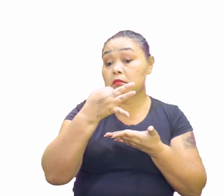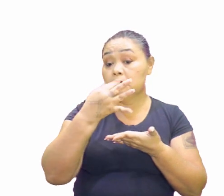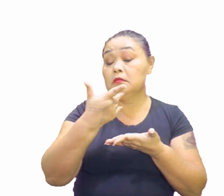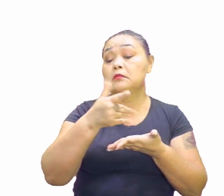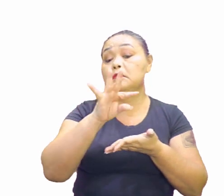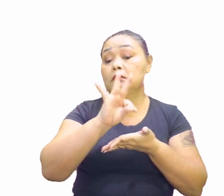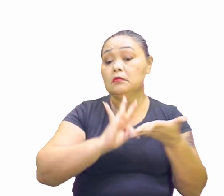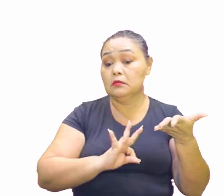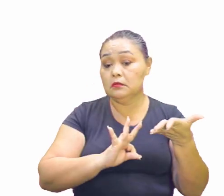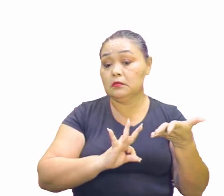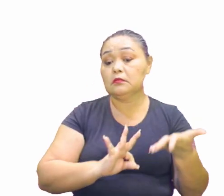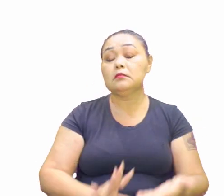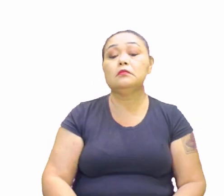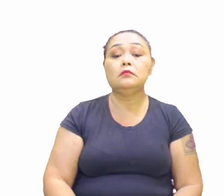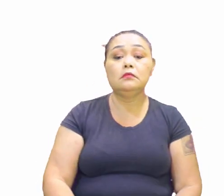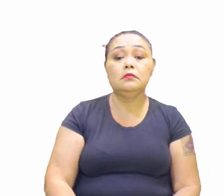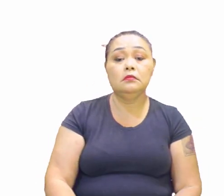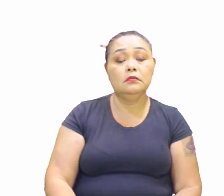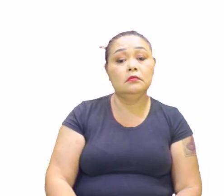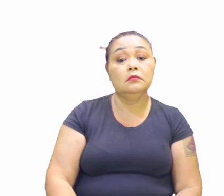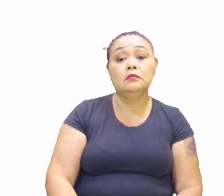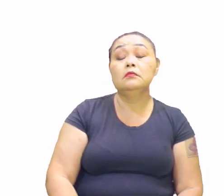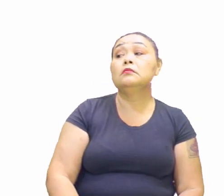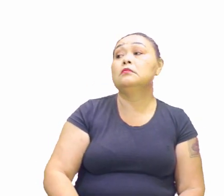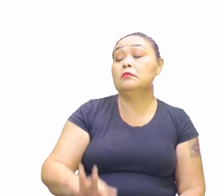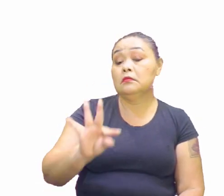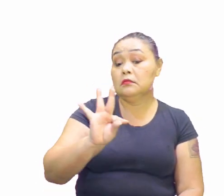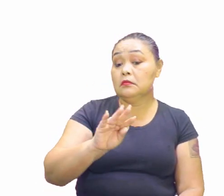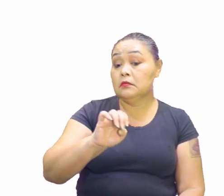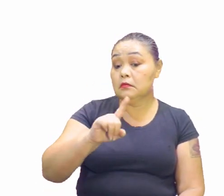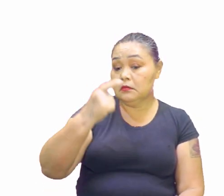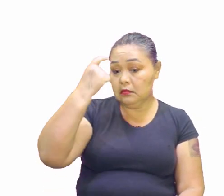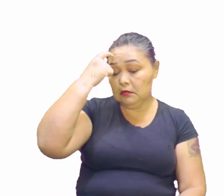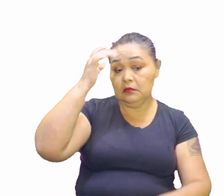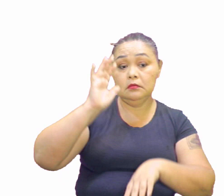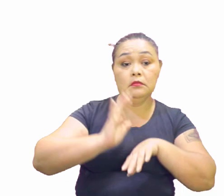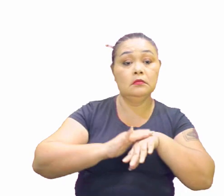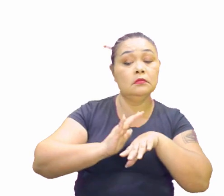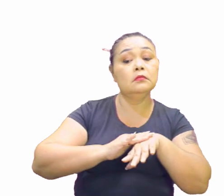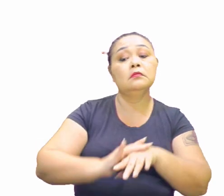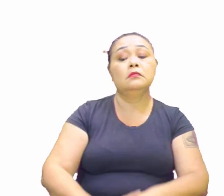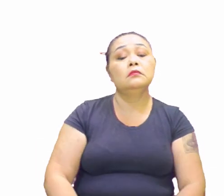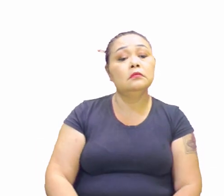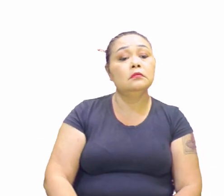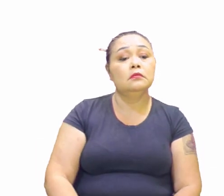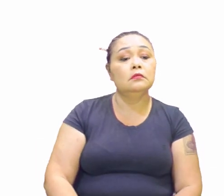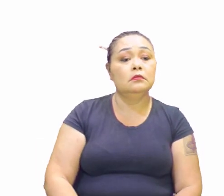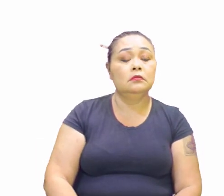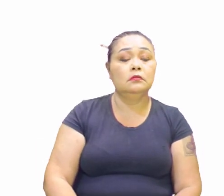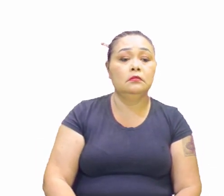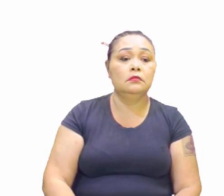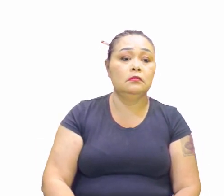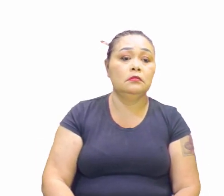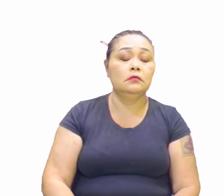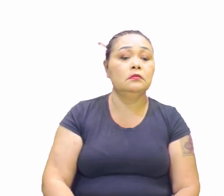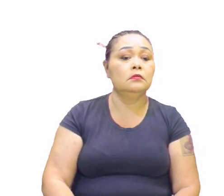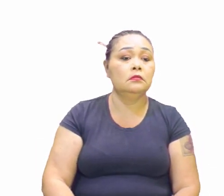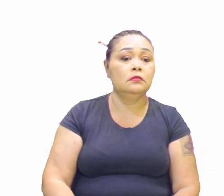primeira opinião no texto. É a tese, a sua ideia, que vai ser